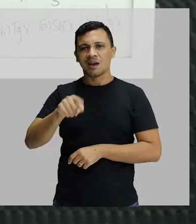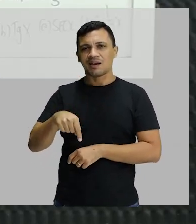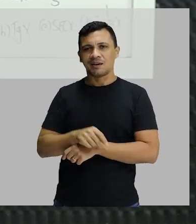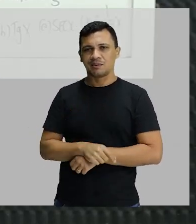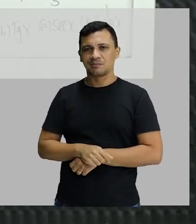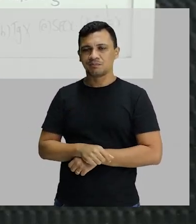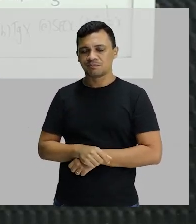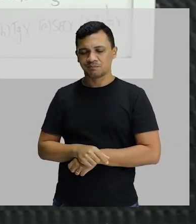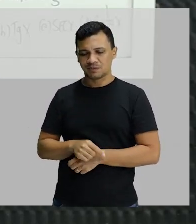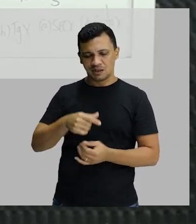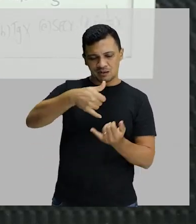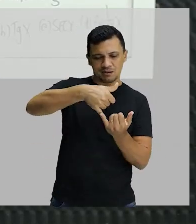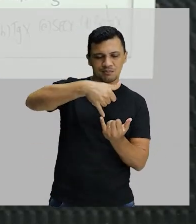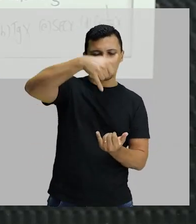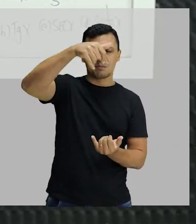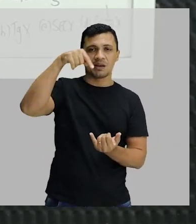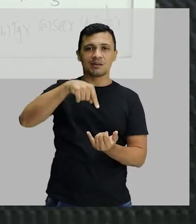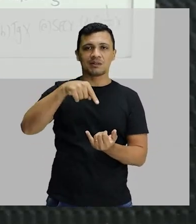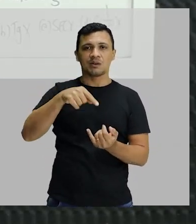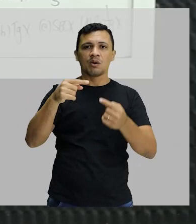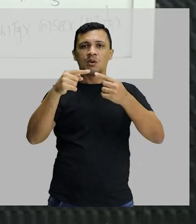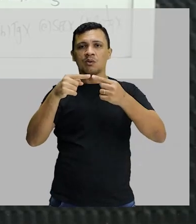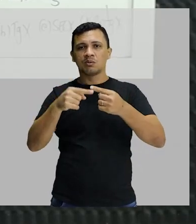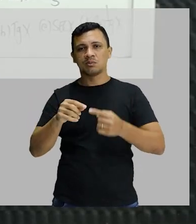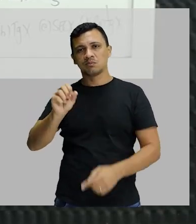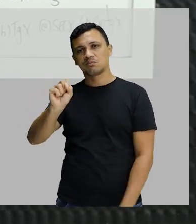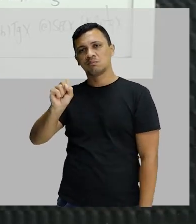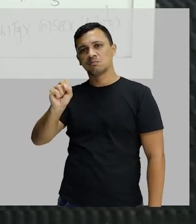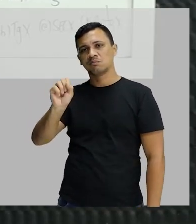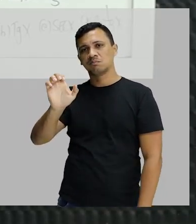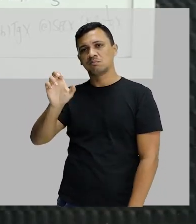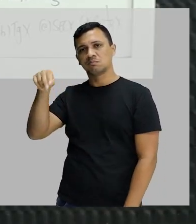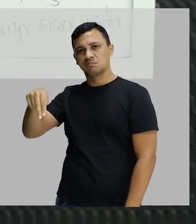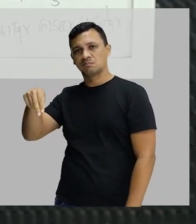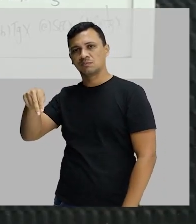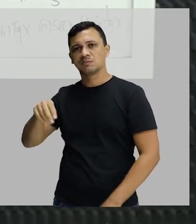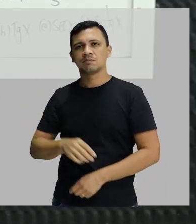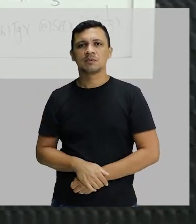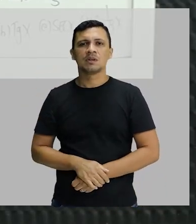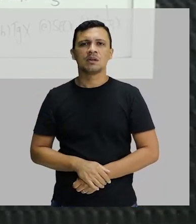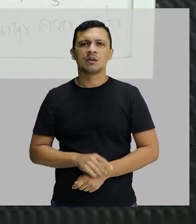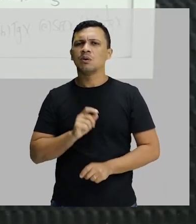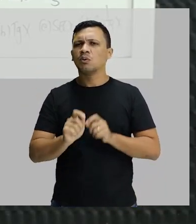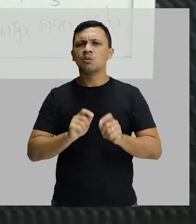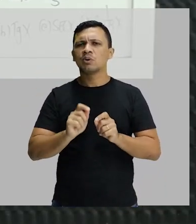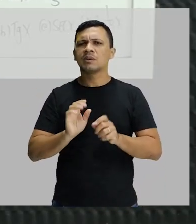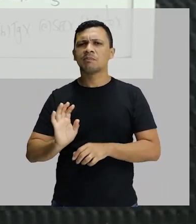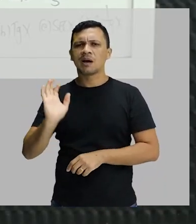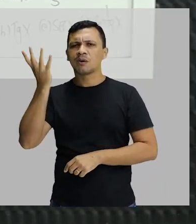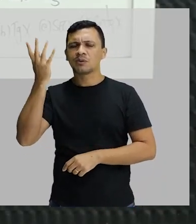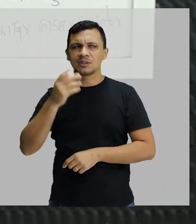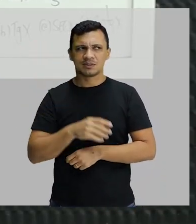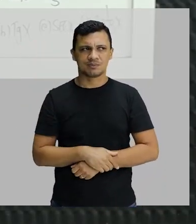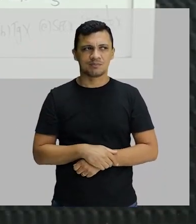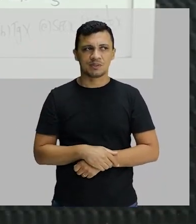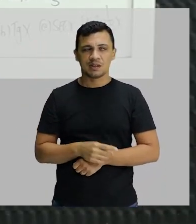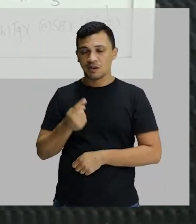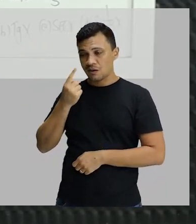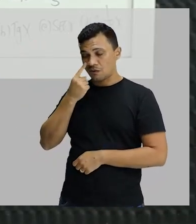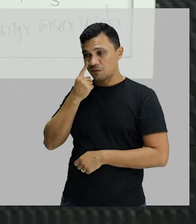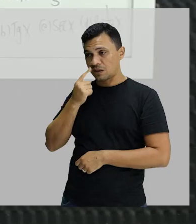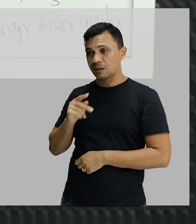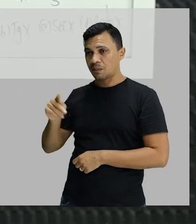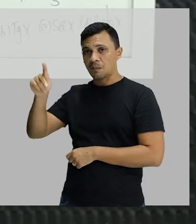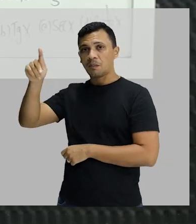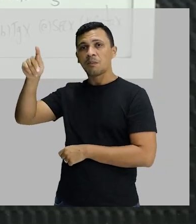senos, tá? E o que acontece? A abscissa, né, desse ponto P,